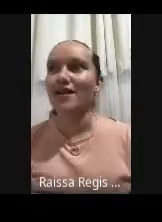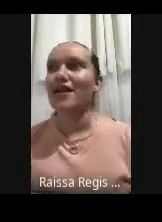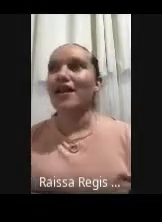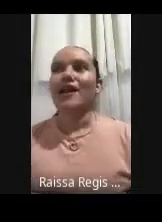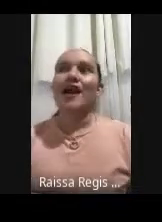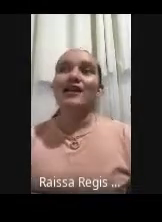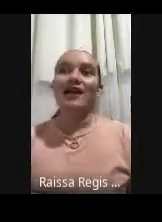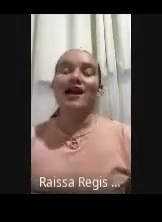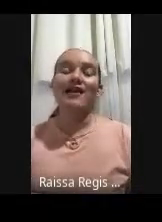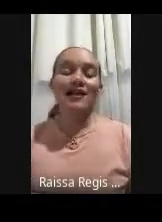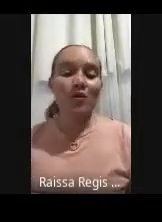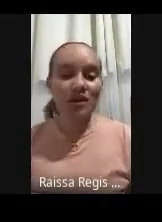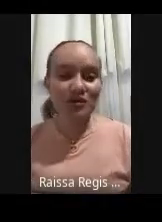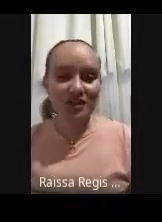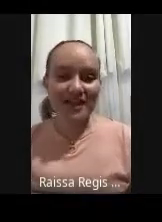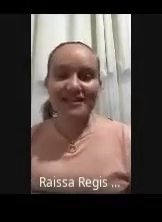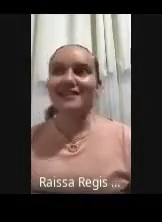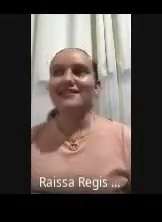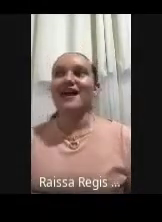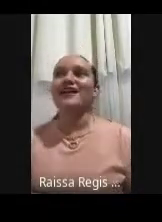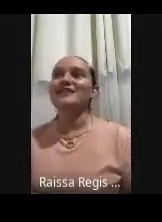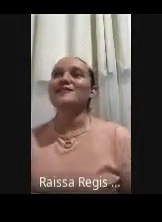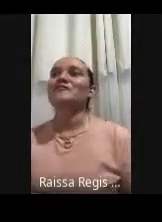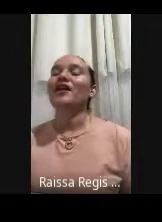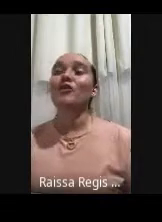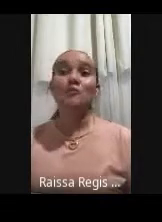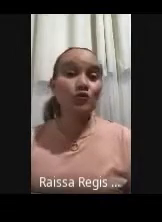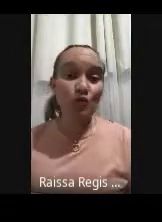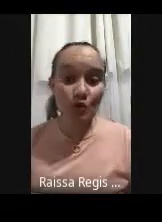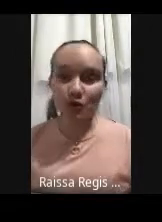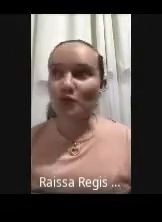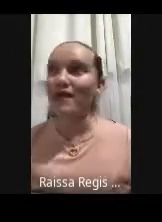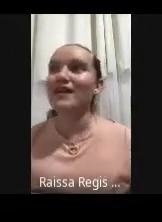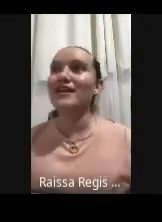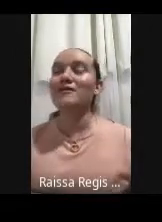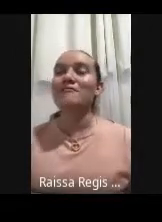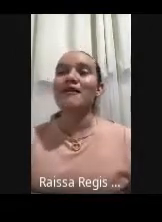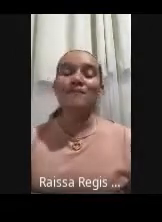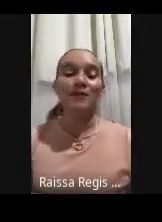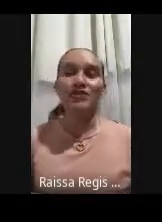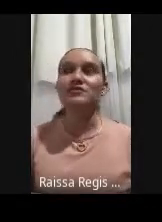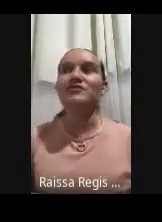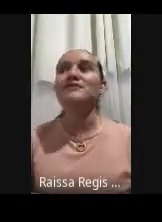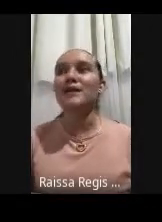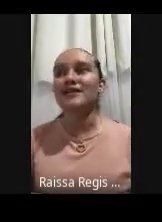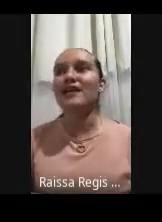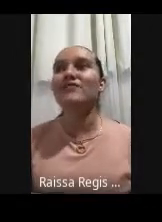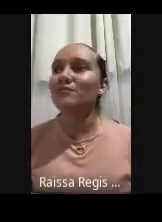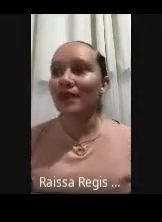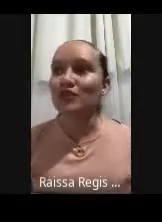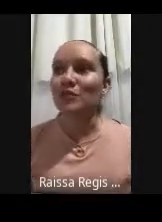é. Quando a gente utiliza a escrita de sinais, né, o surdo, ele é permitido se